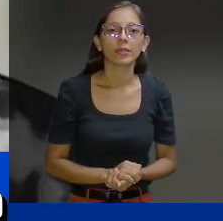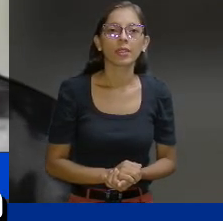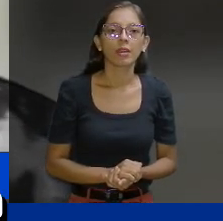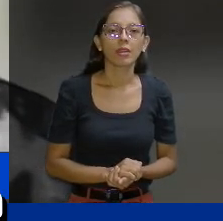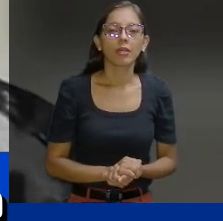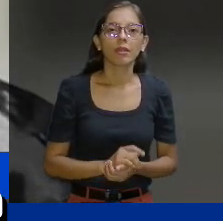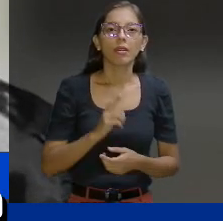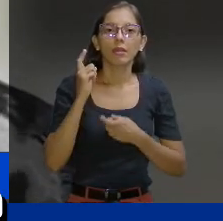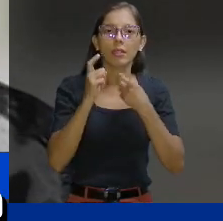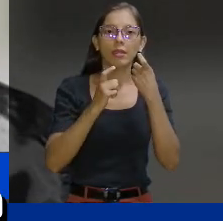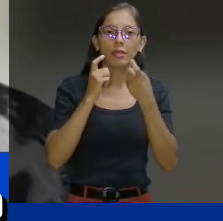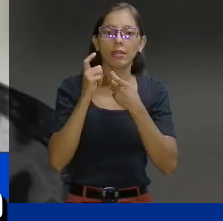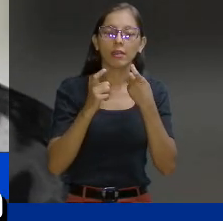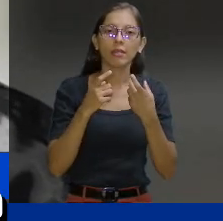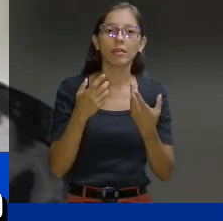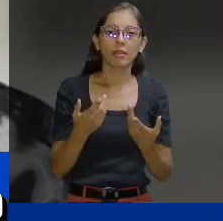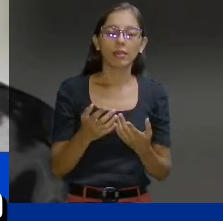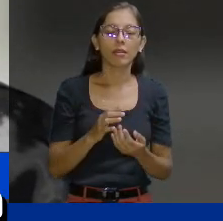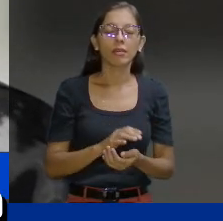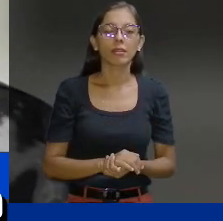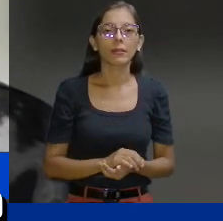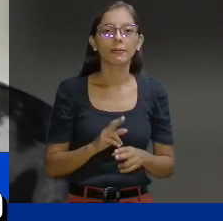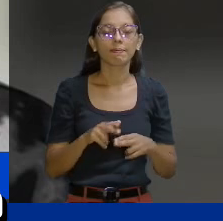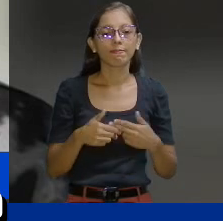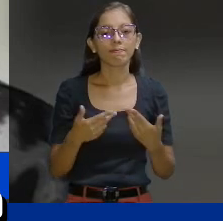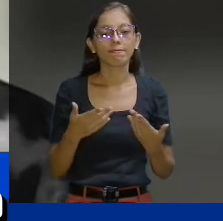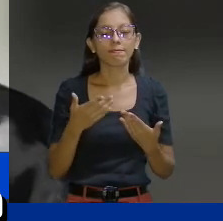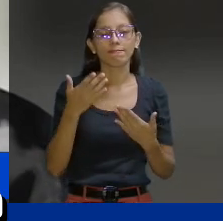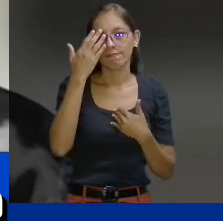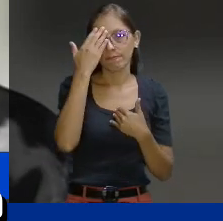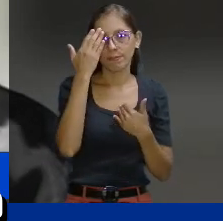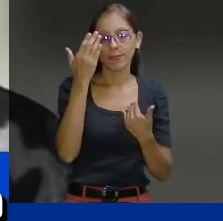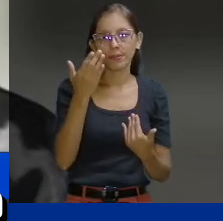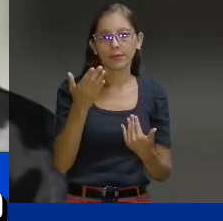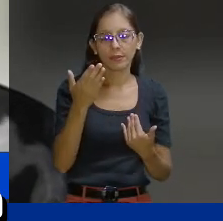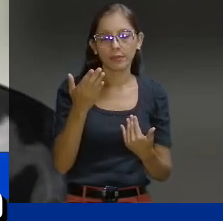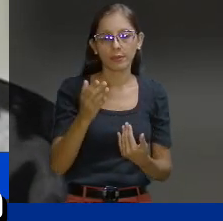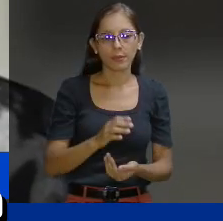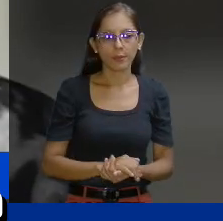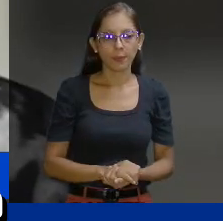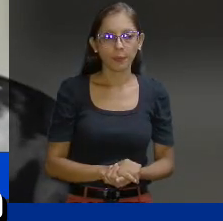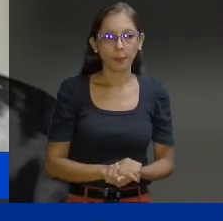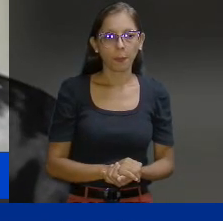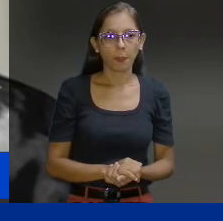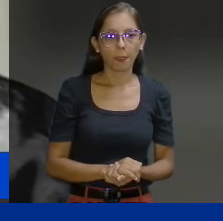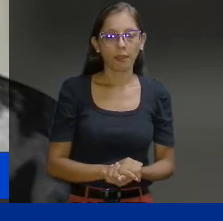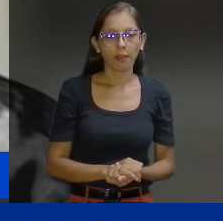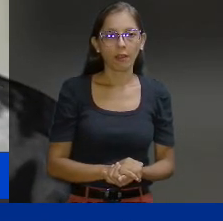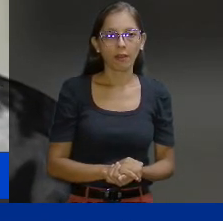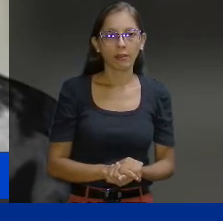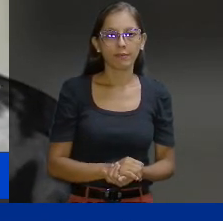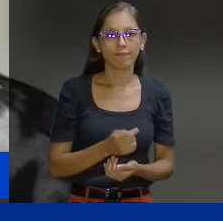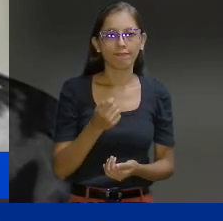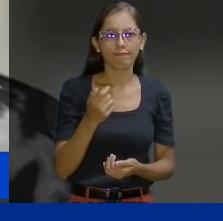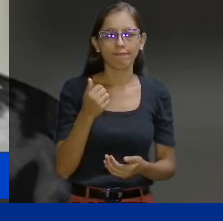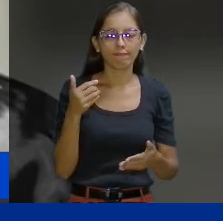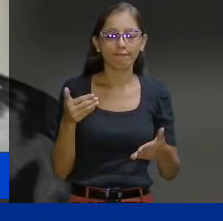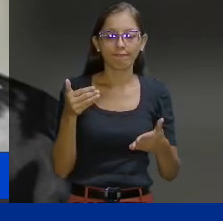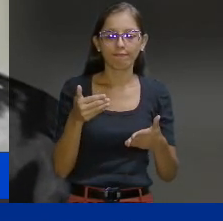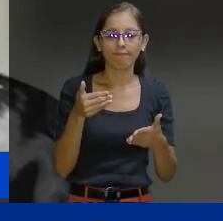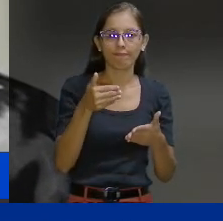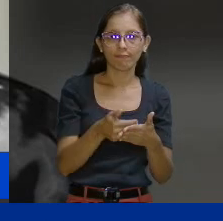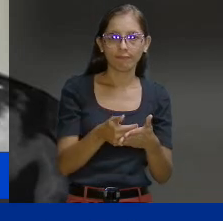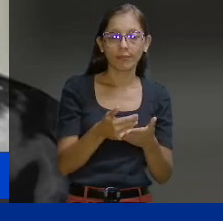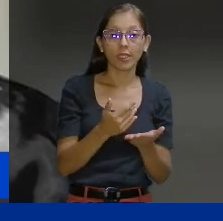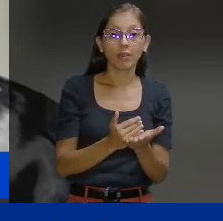Essa é a proposição, a qual agradeço a Vossa Excelência, como nós estamos às vésperas das primeiras prestações de